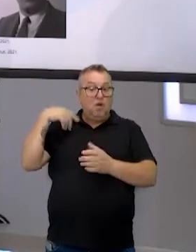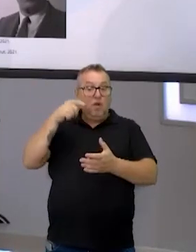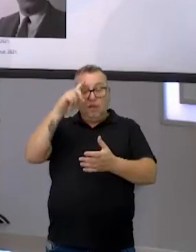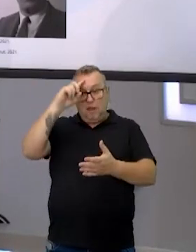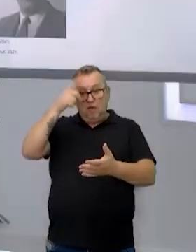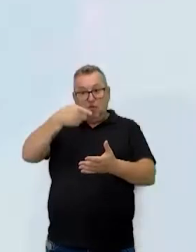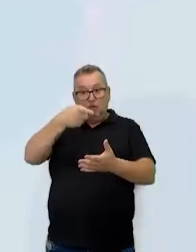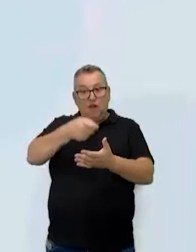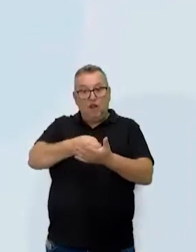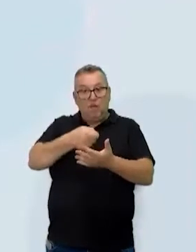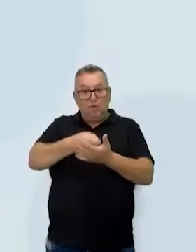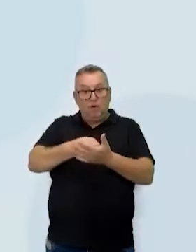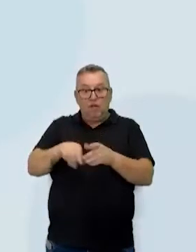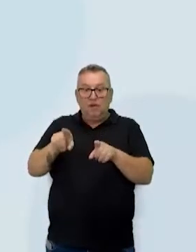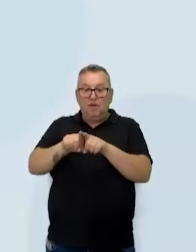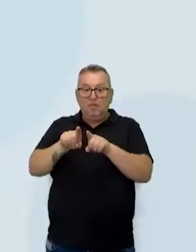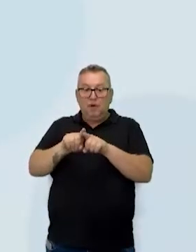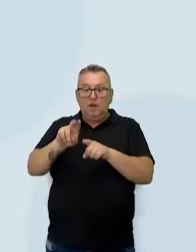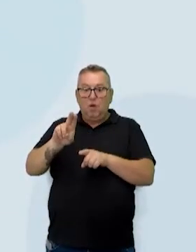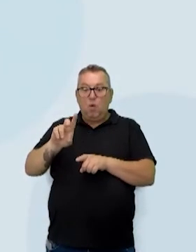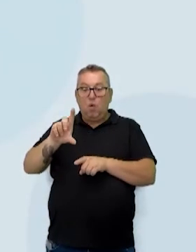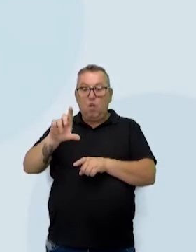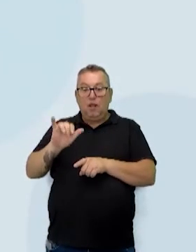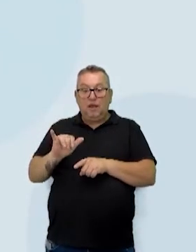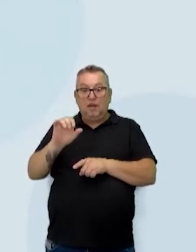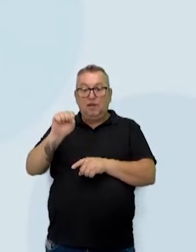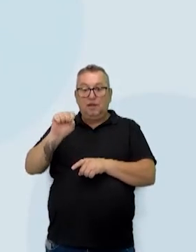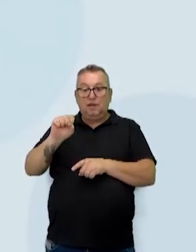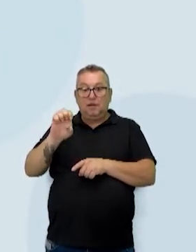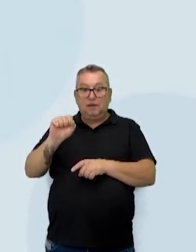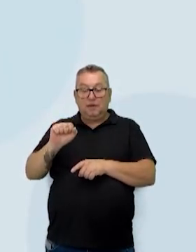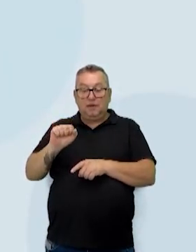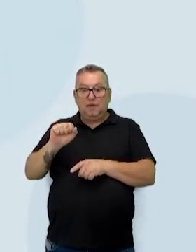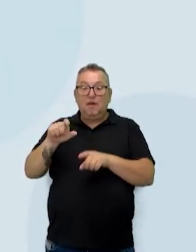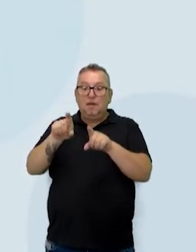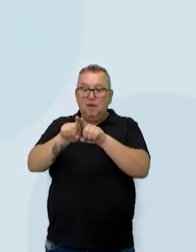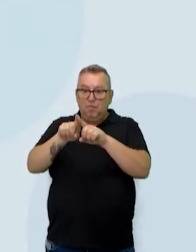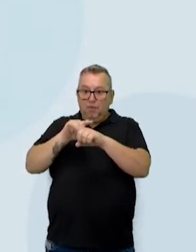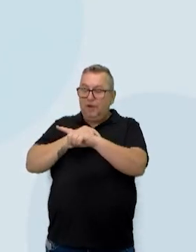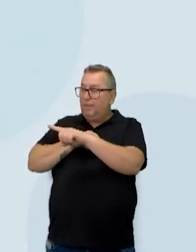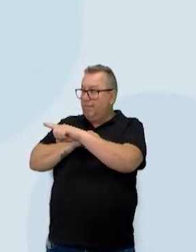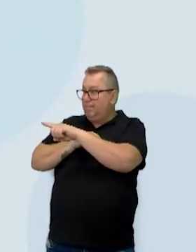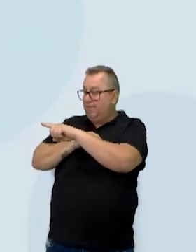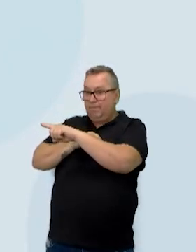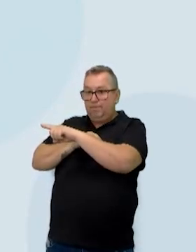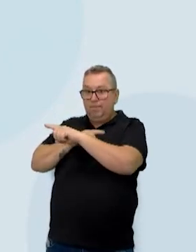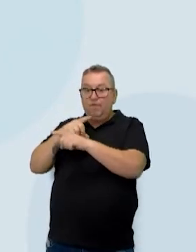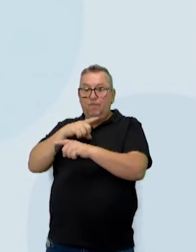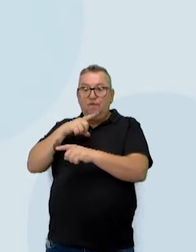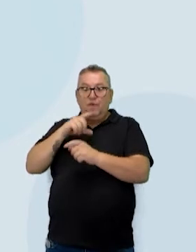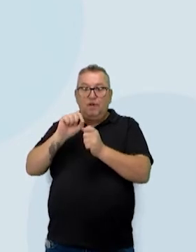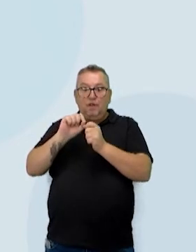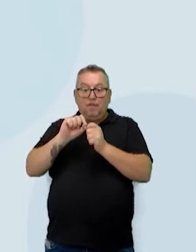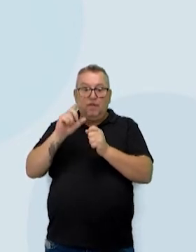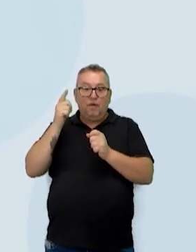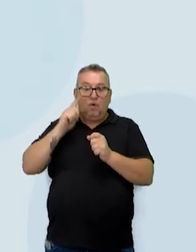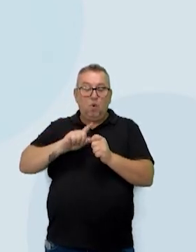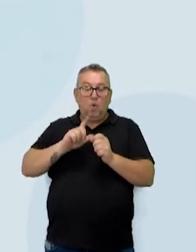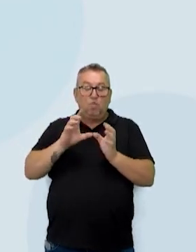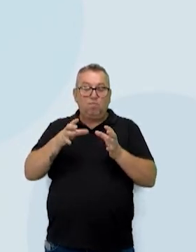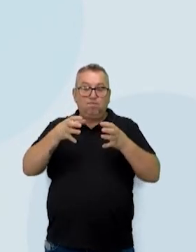por último, o Ulisses Guimarães, que passa a liderar no Congresso Nacional uma frente